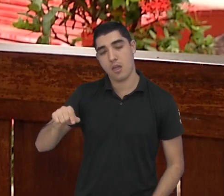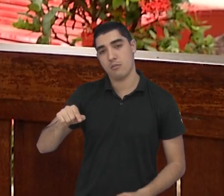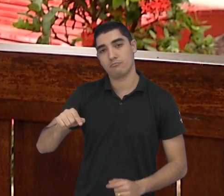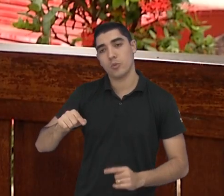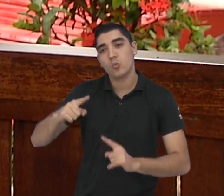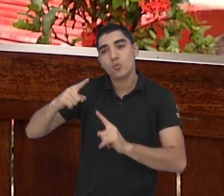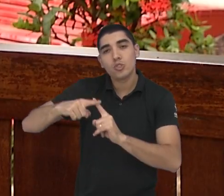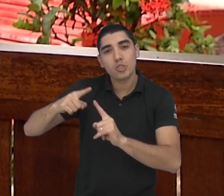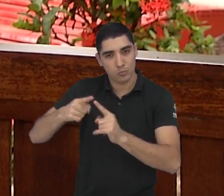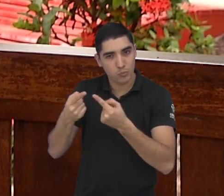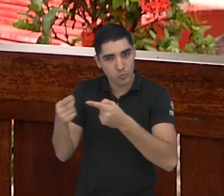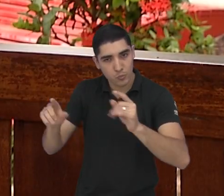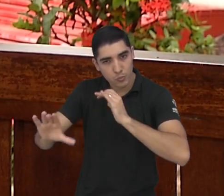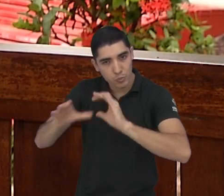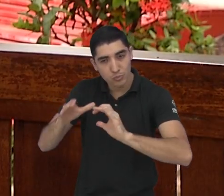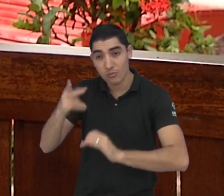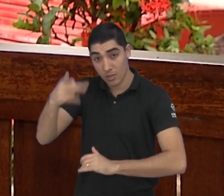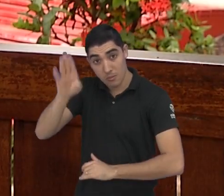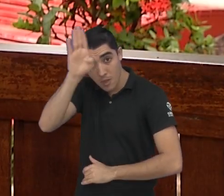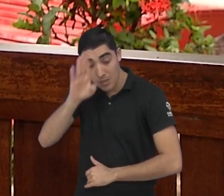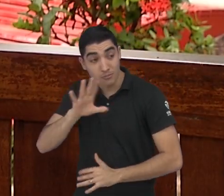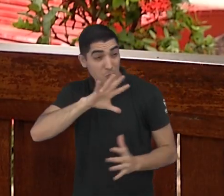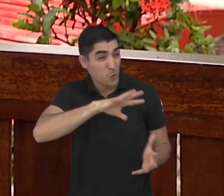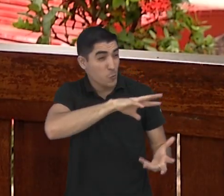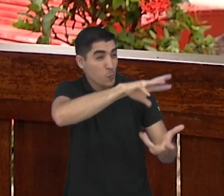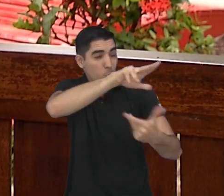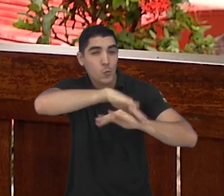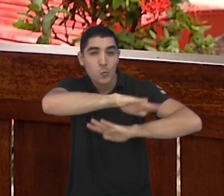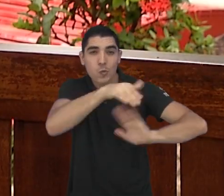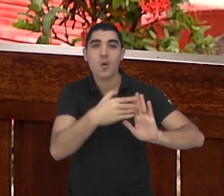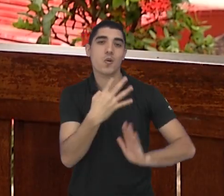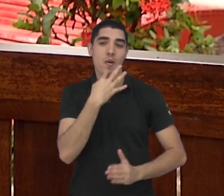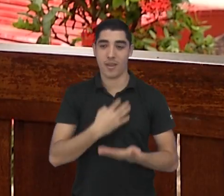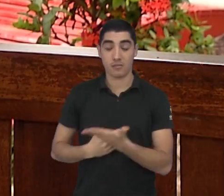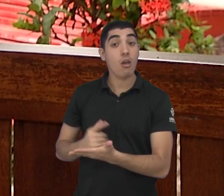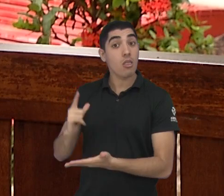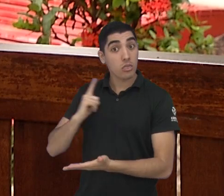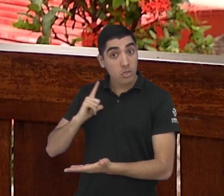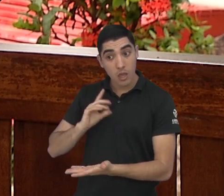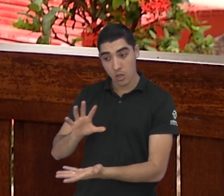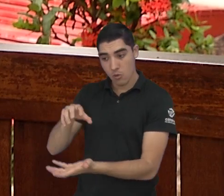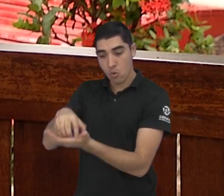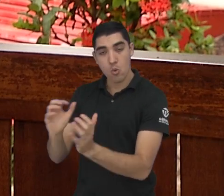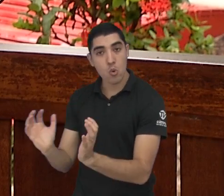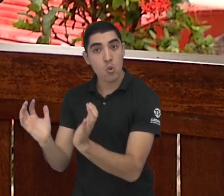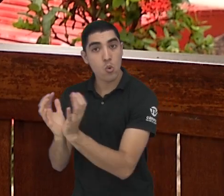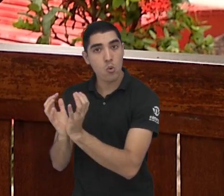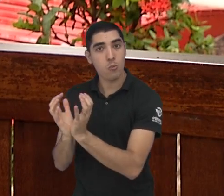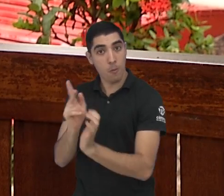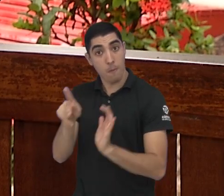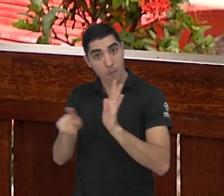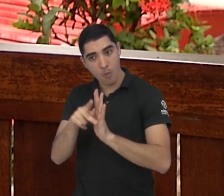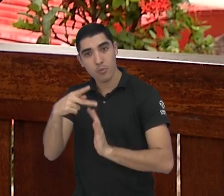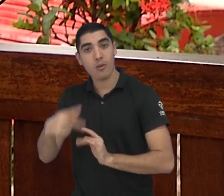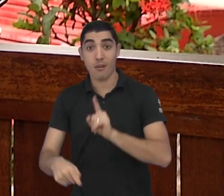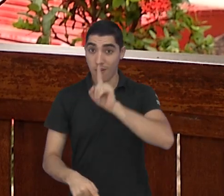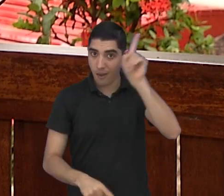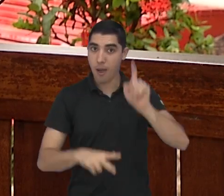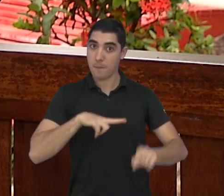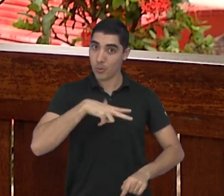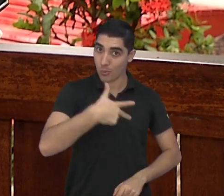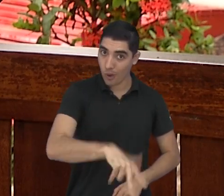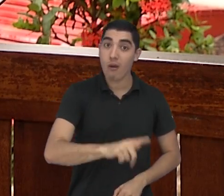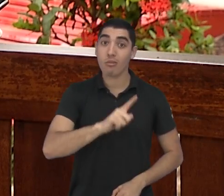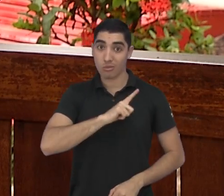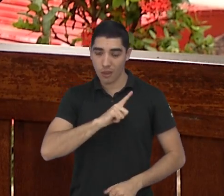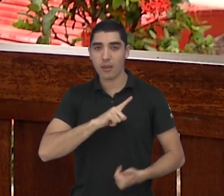É um gênero brasileiríssimo, conhecido no mundo inteiro. Só para dar um exemplo, tem clubes de choro